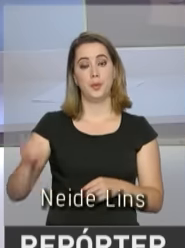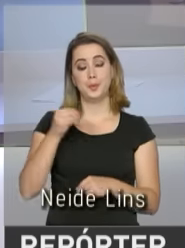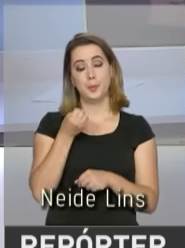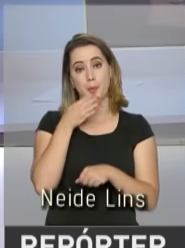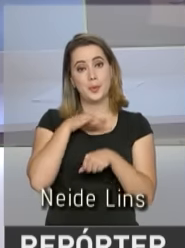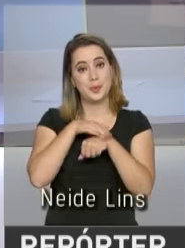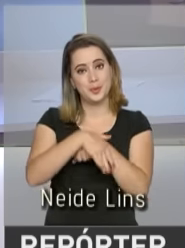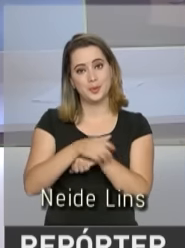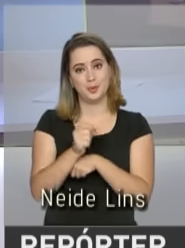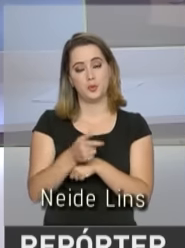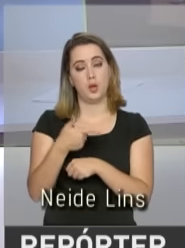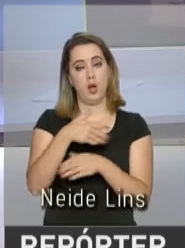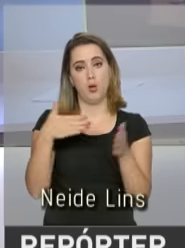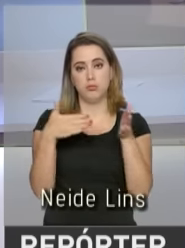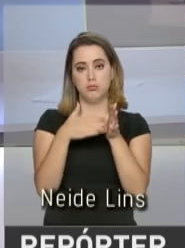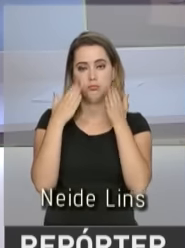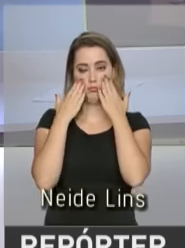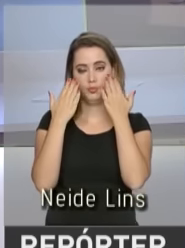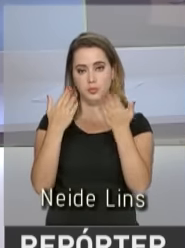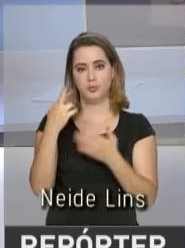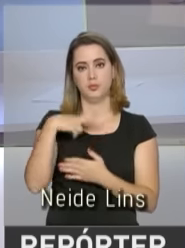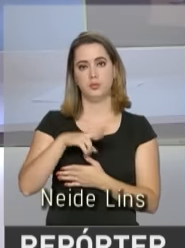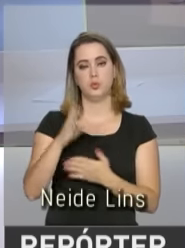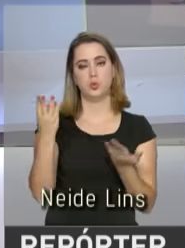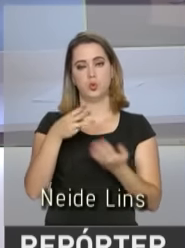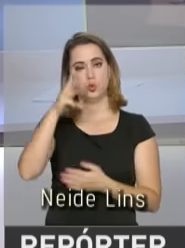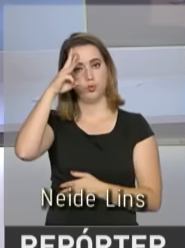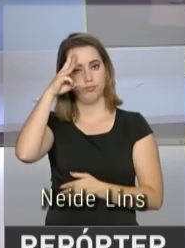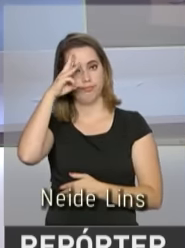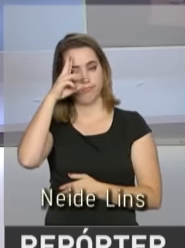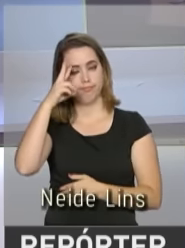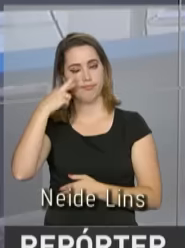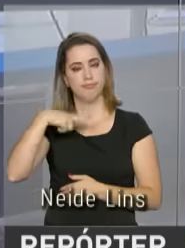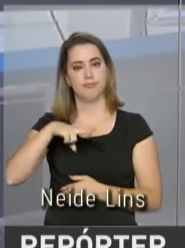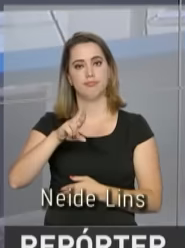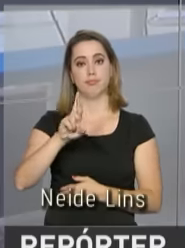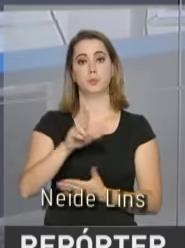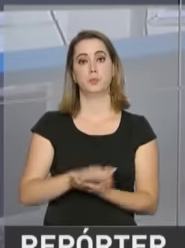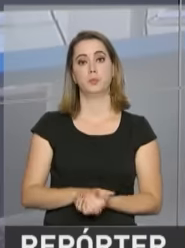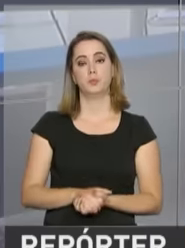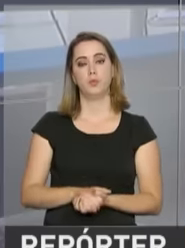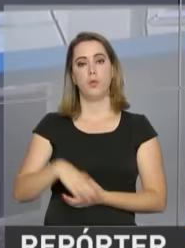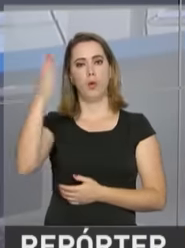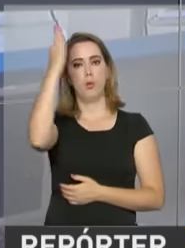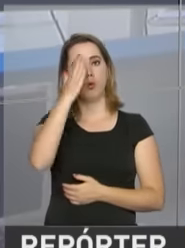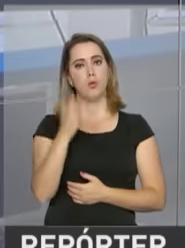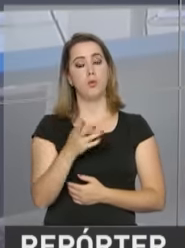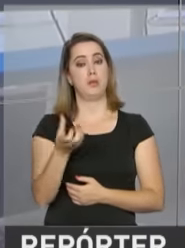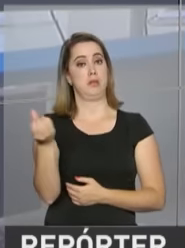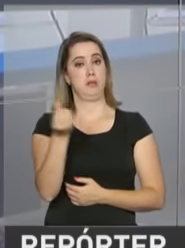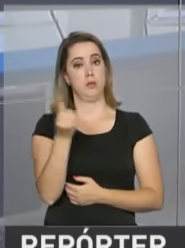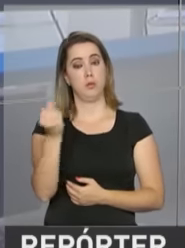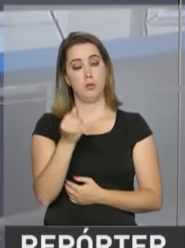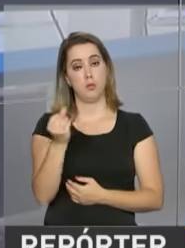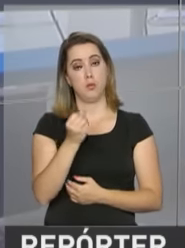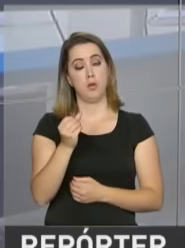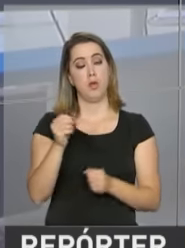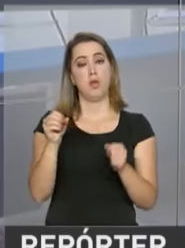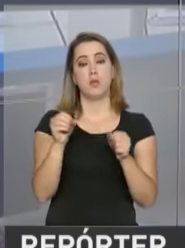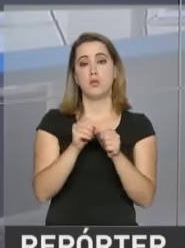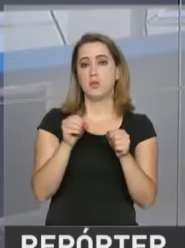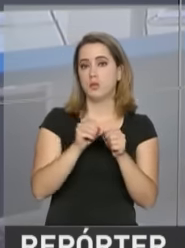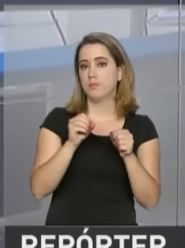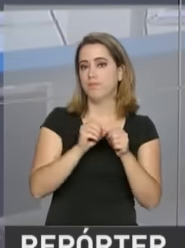Boa noite. No ar, a última edição desta terça-feira do Repórter NBR. O Brasil é o sexto produtor mundial